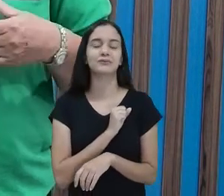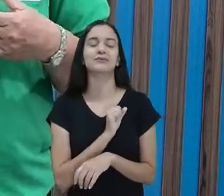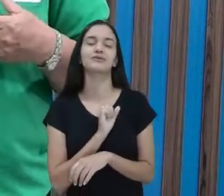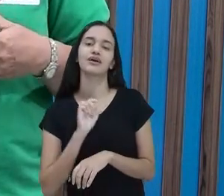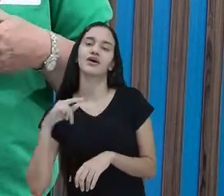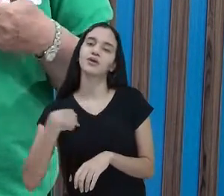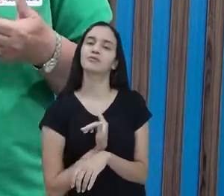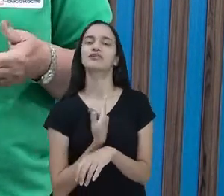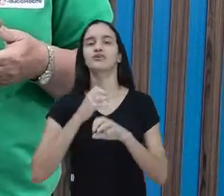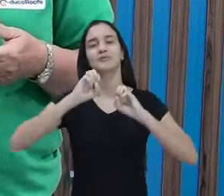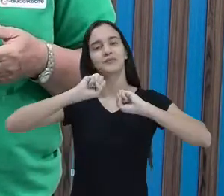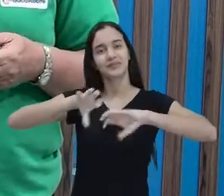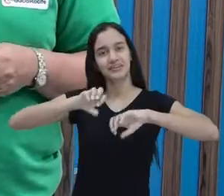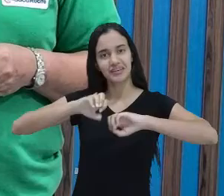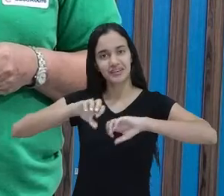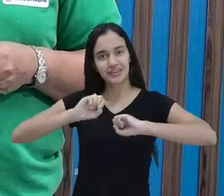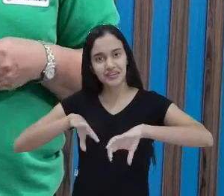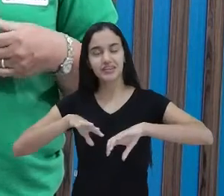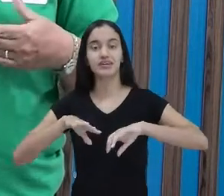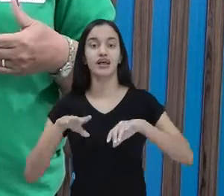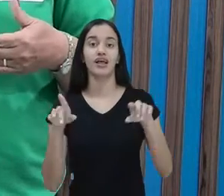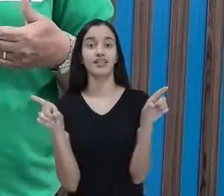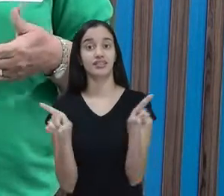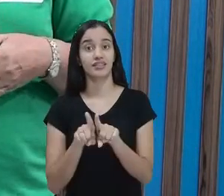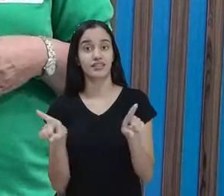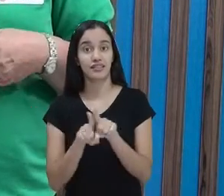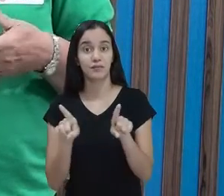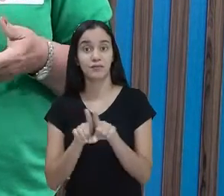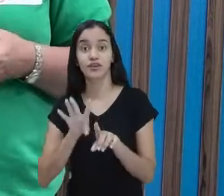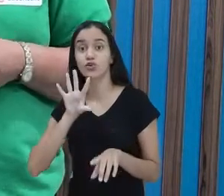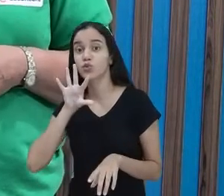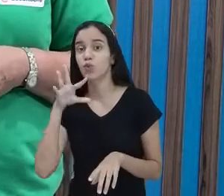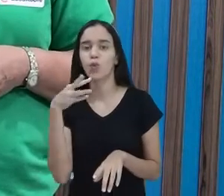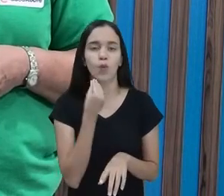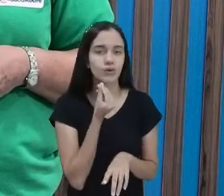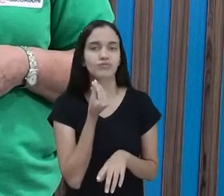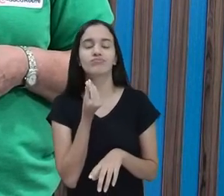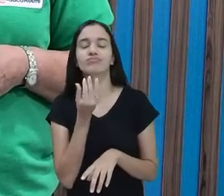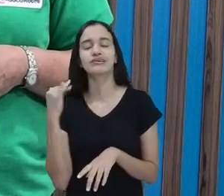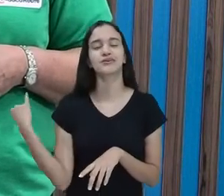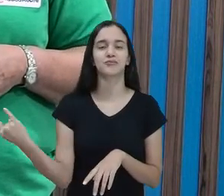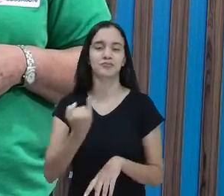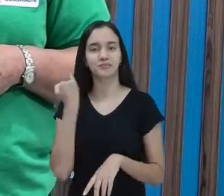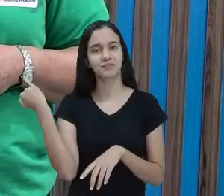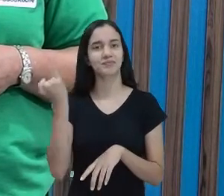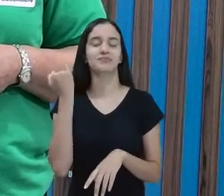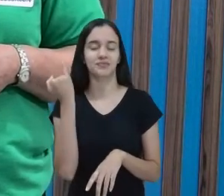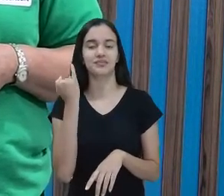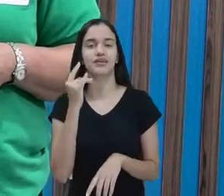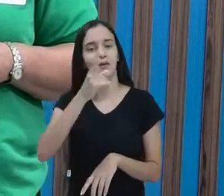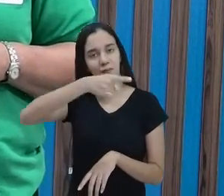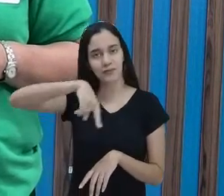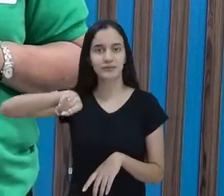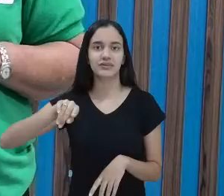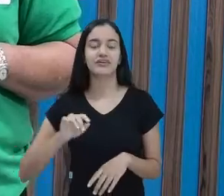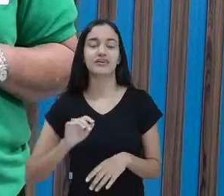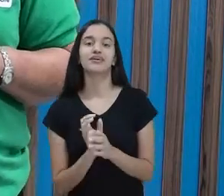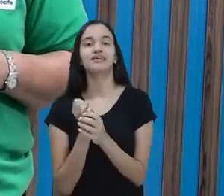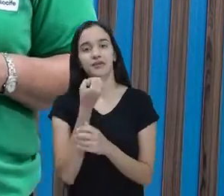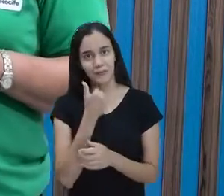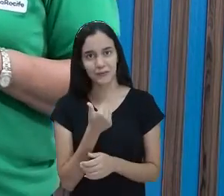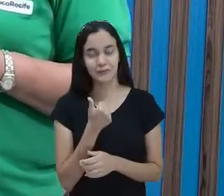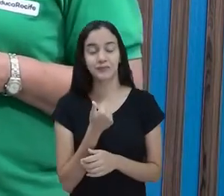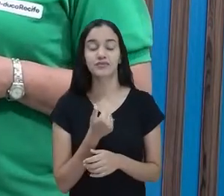poder ensinar e dar esse conhecimento que é tão importante para vocês, tá